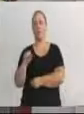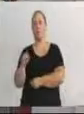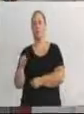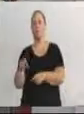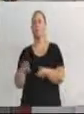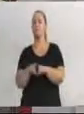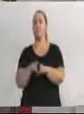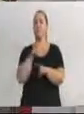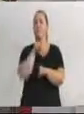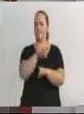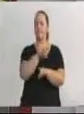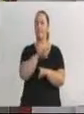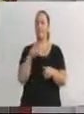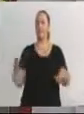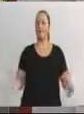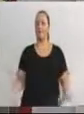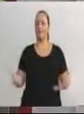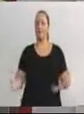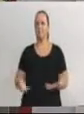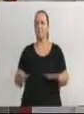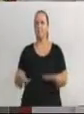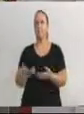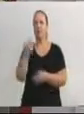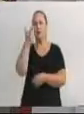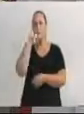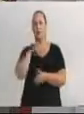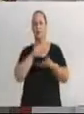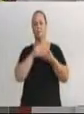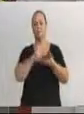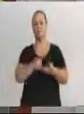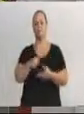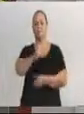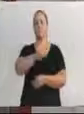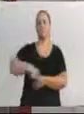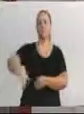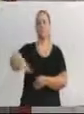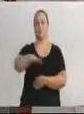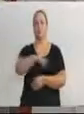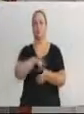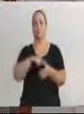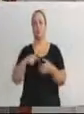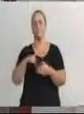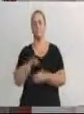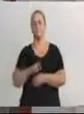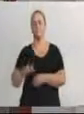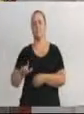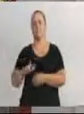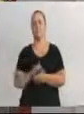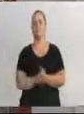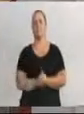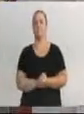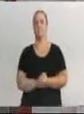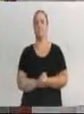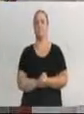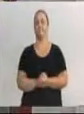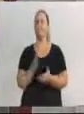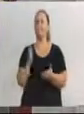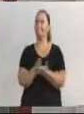motivador para que nosso mandato possa colaborar com a sociedade e com nossa cidade senhores enquanto alguns